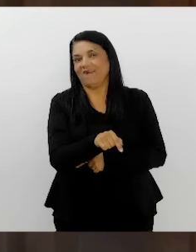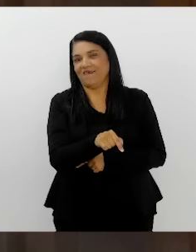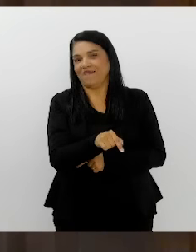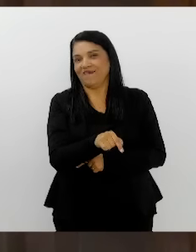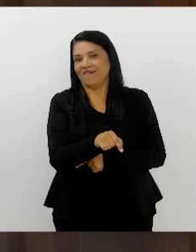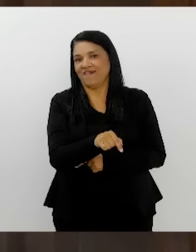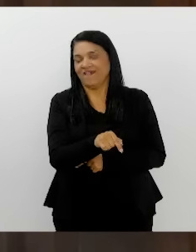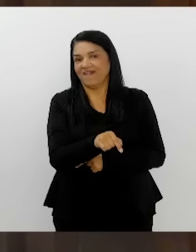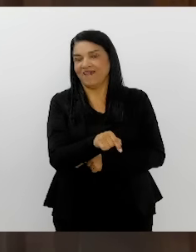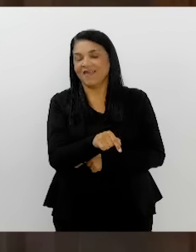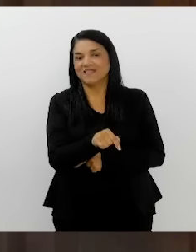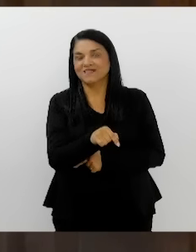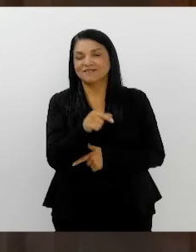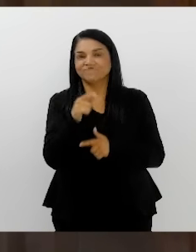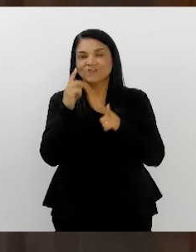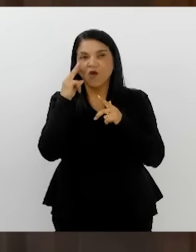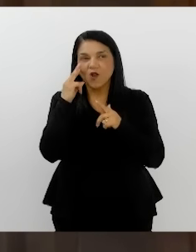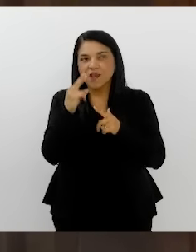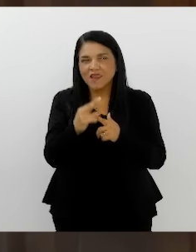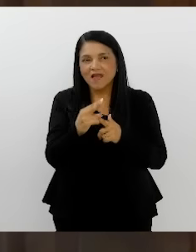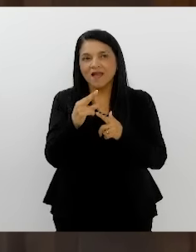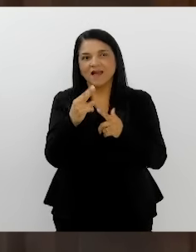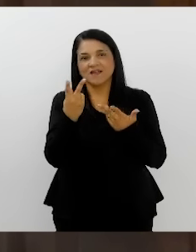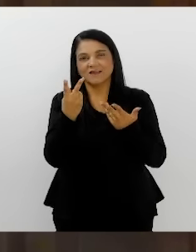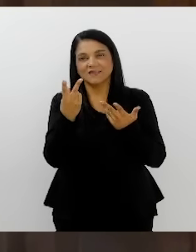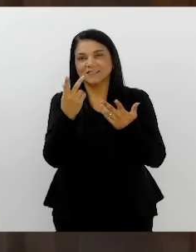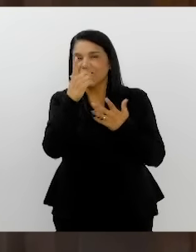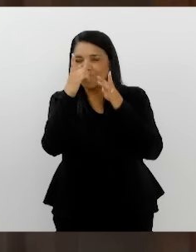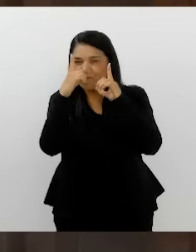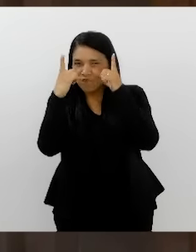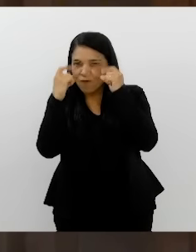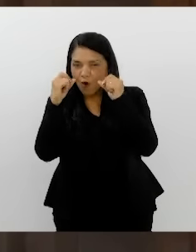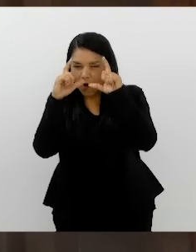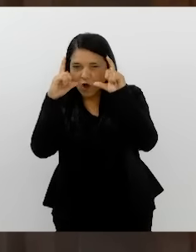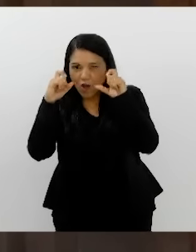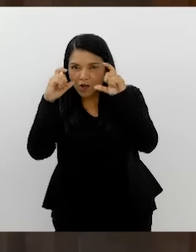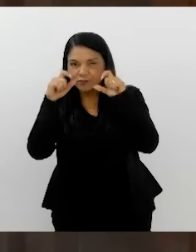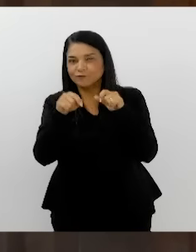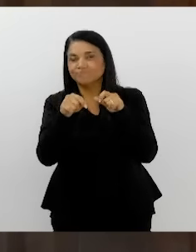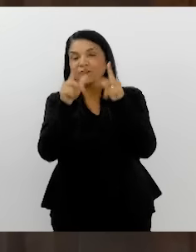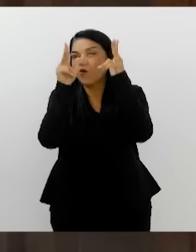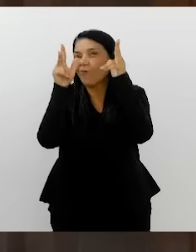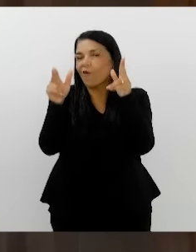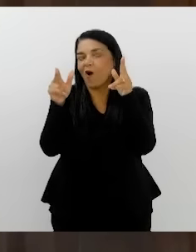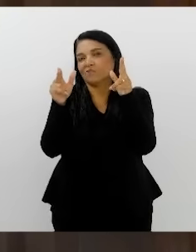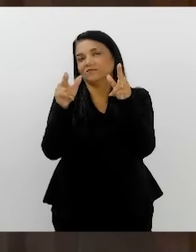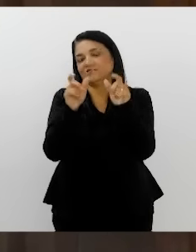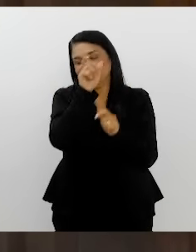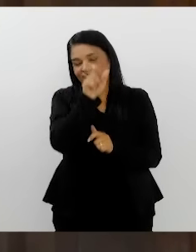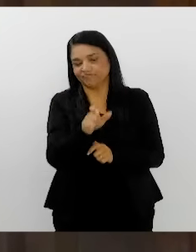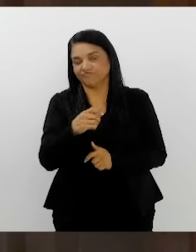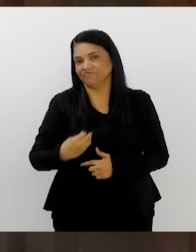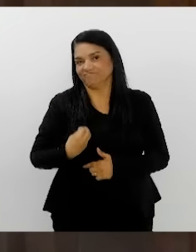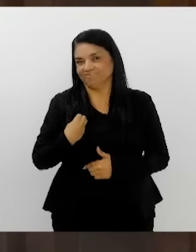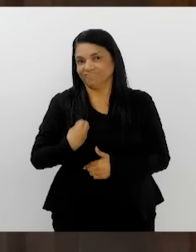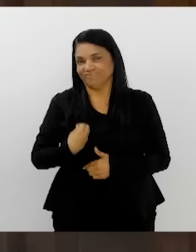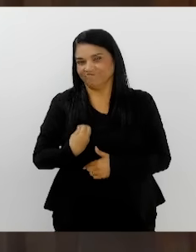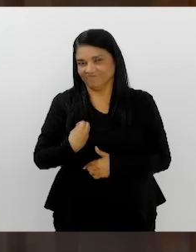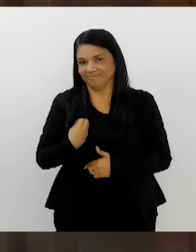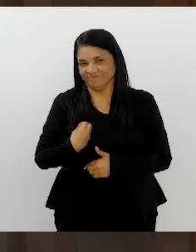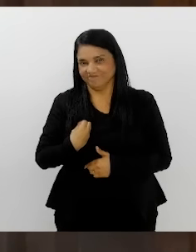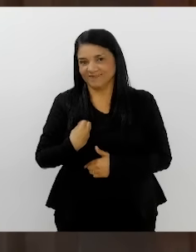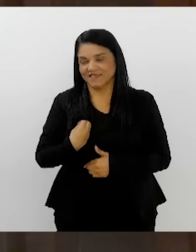fisionomia, seria esse olhar, seria esse sorriso que ele daria para todos esses filhos dele que vieram dos todos os cantos e